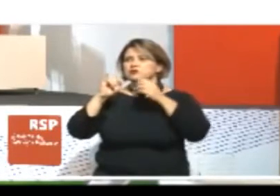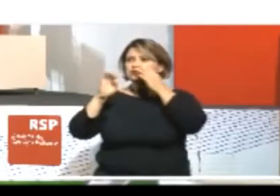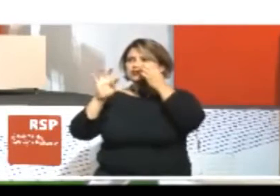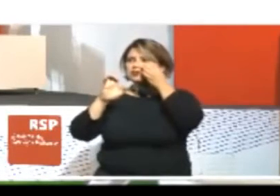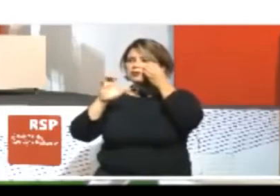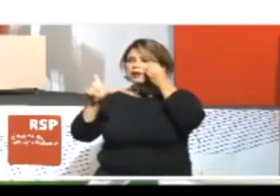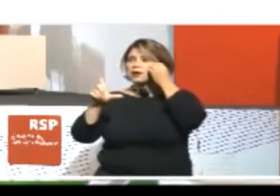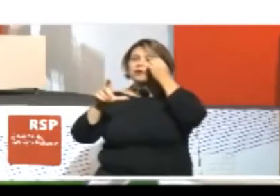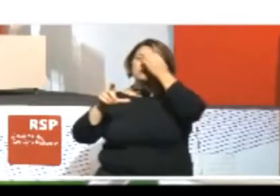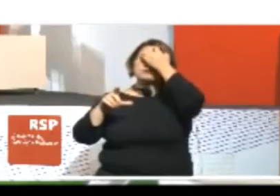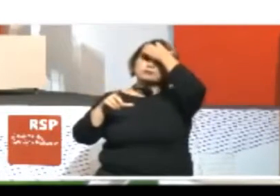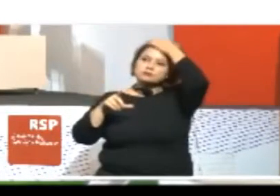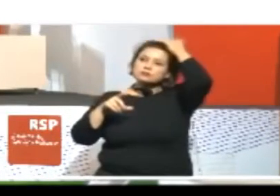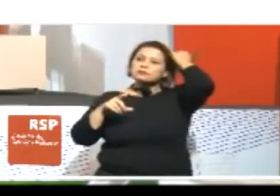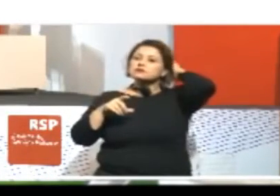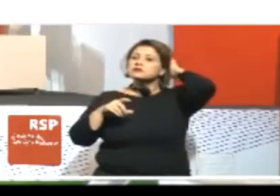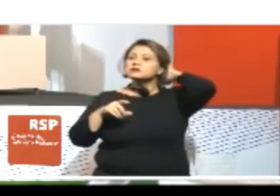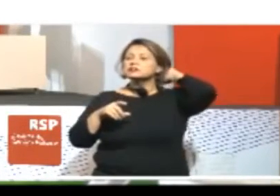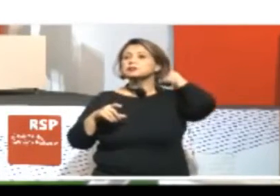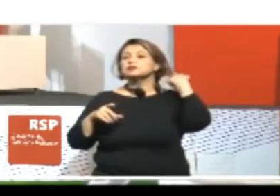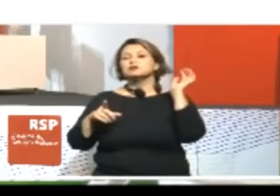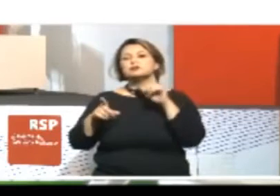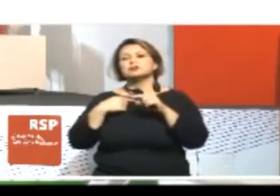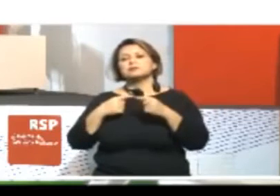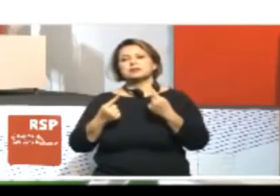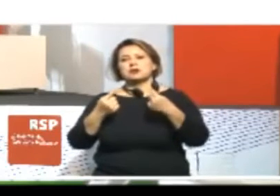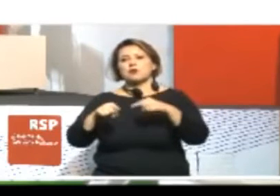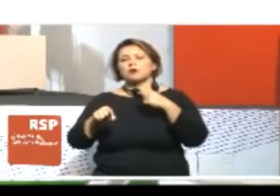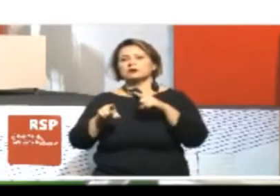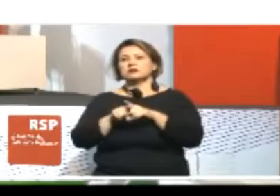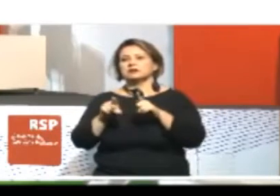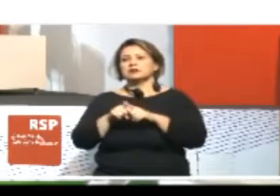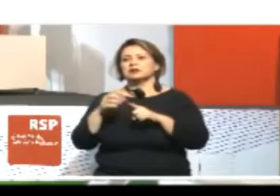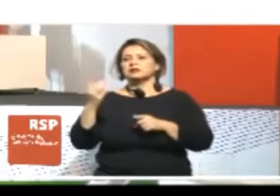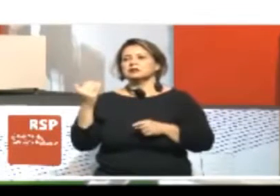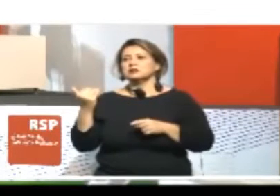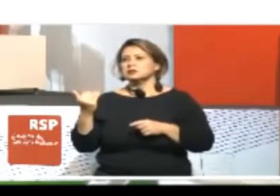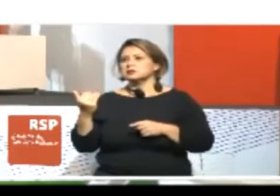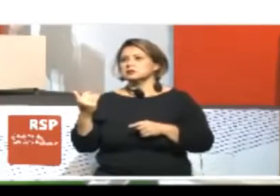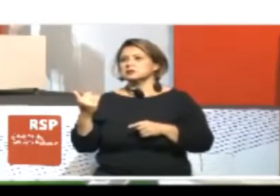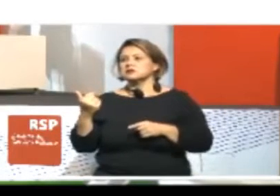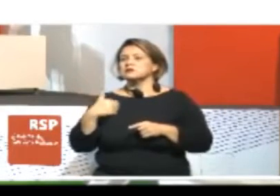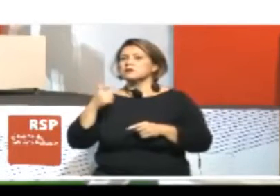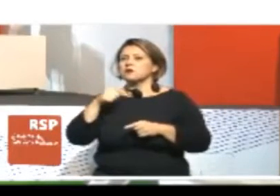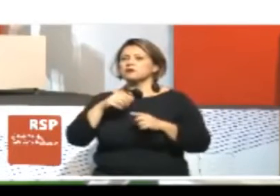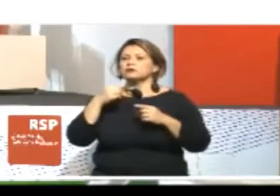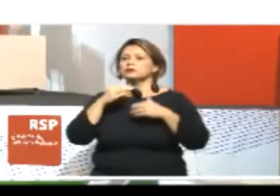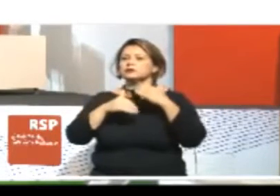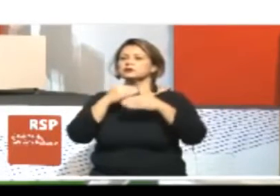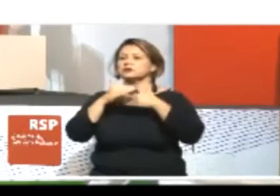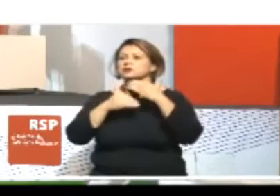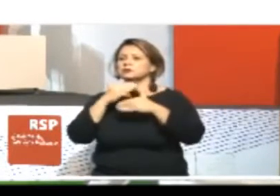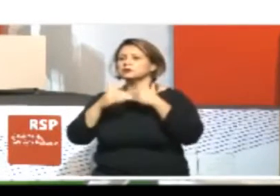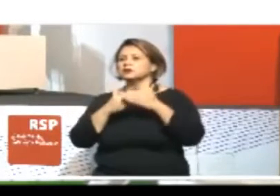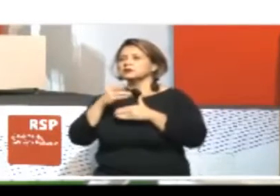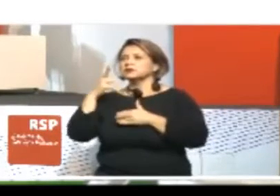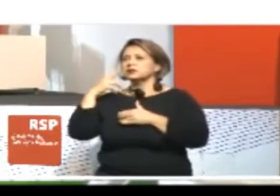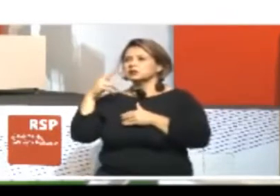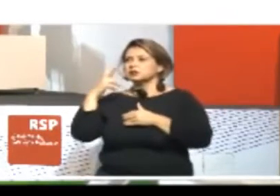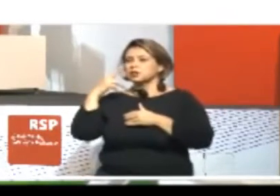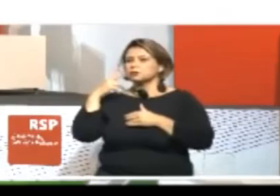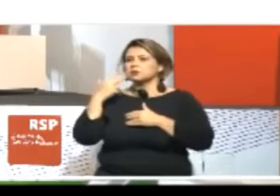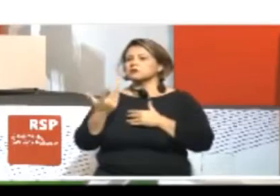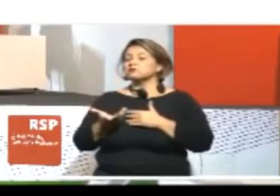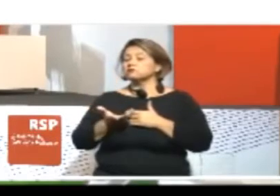rompe com movimentos reformistas anteriores ou é o desdobramento natural